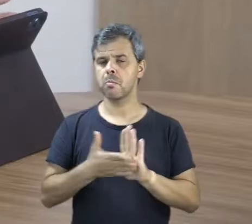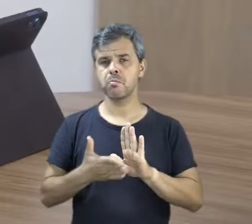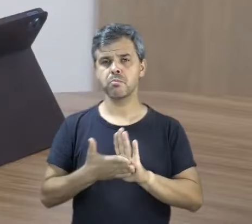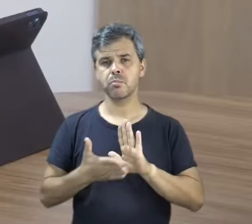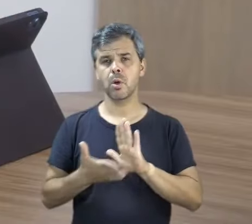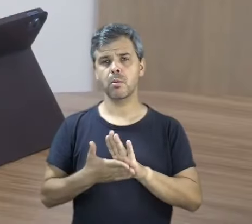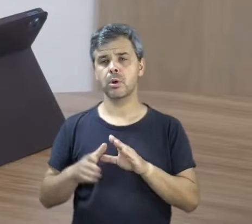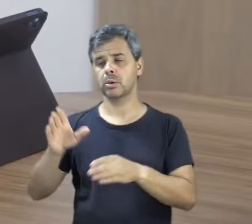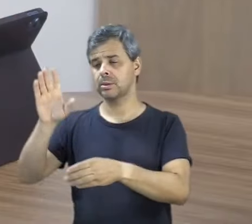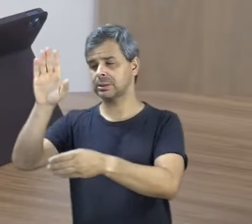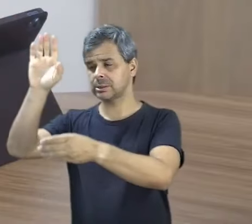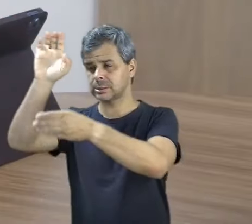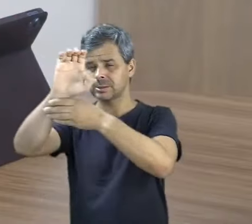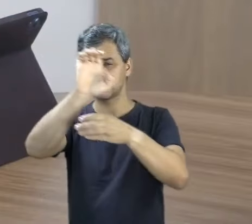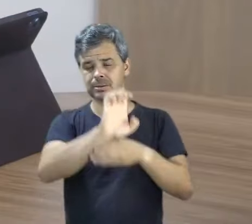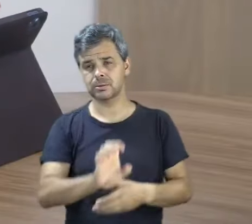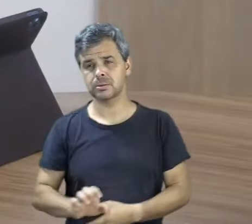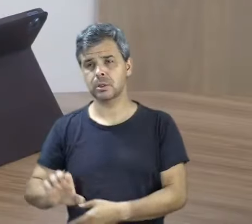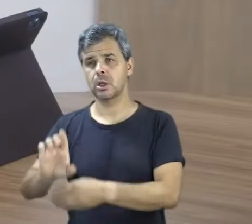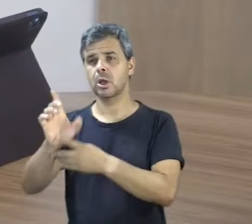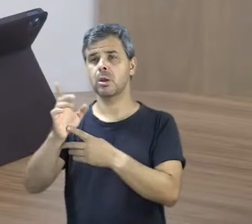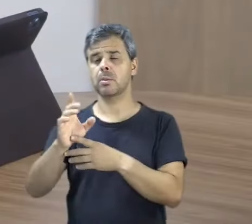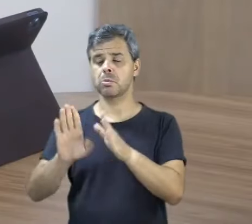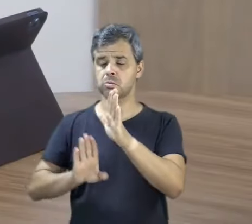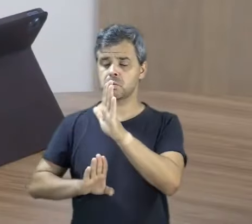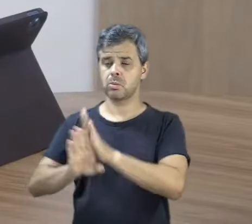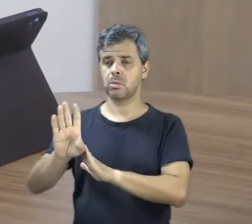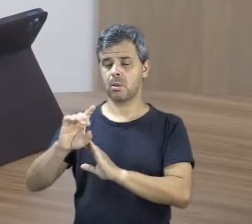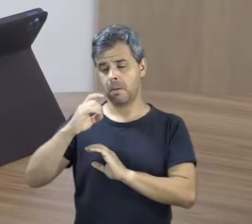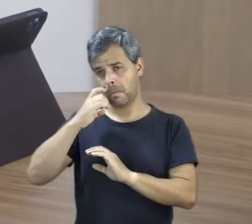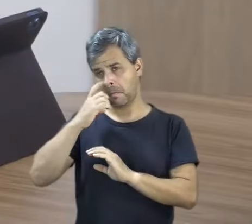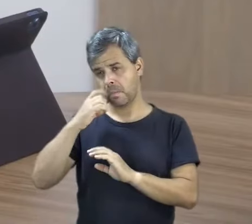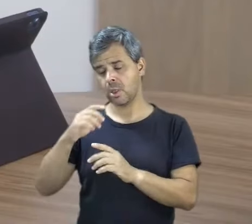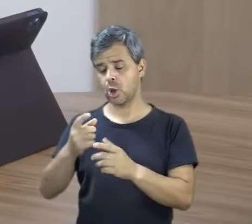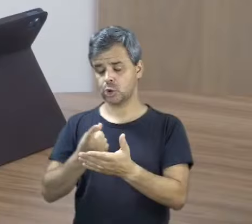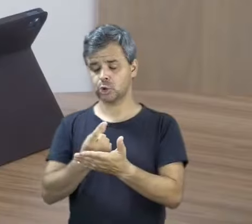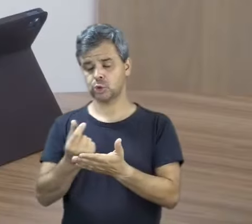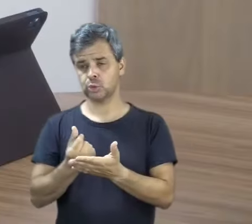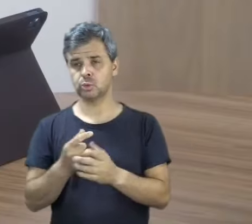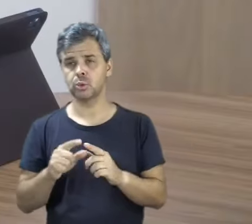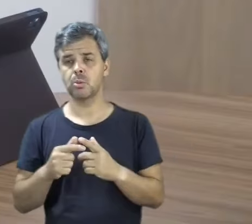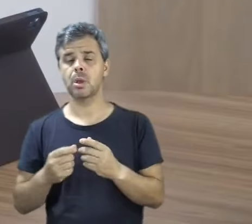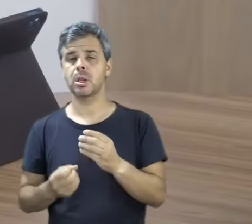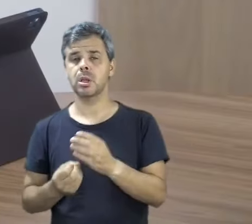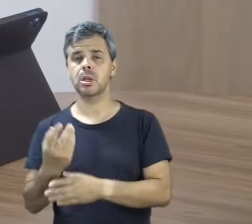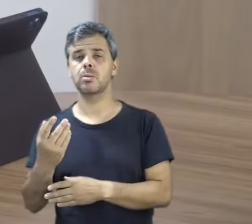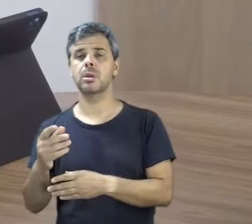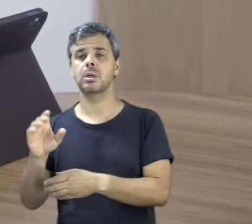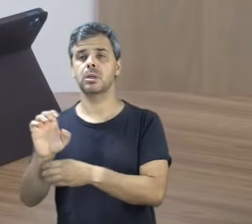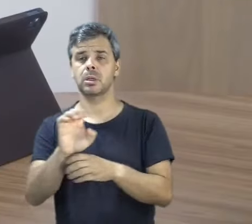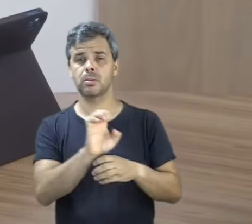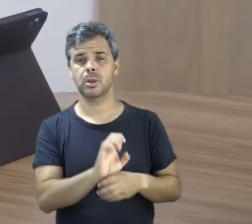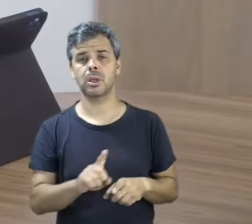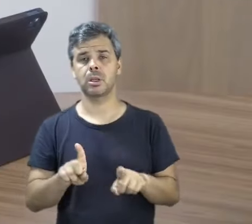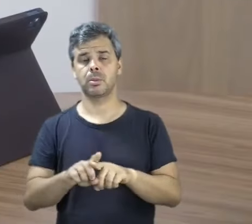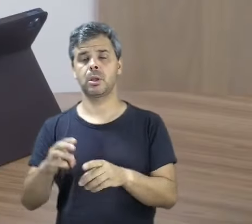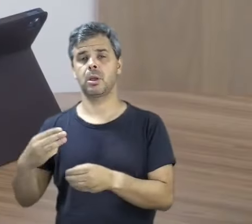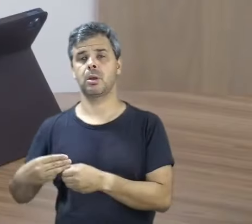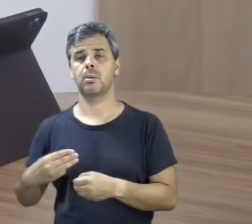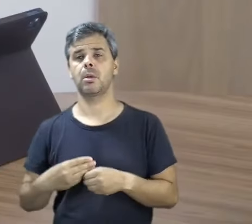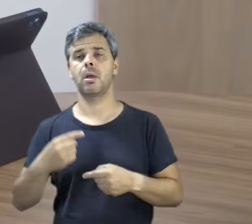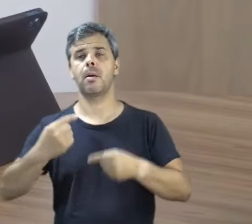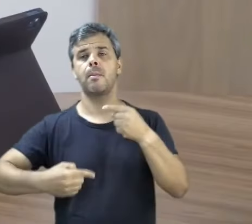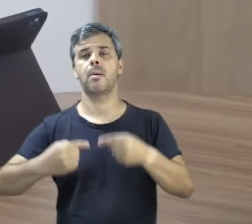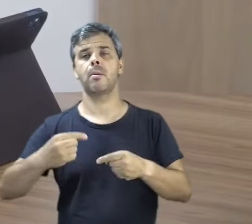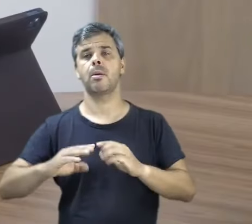nos estados, que eu acho que bateu um recorde, é sobre recursos para gerir nos estados e municípios as